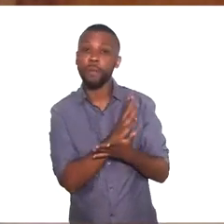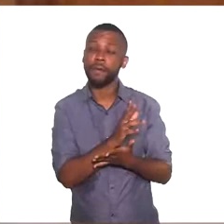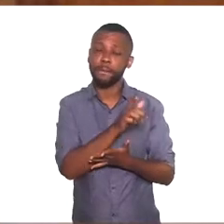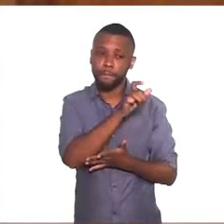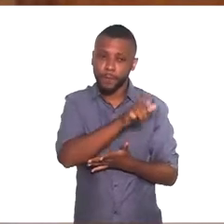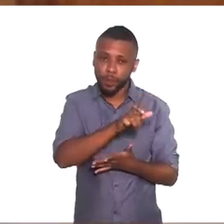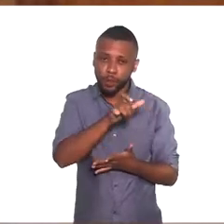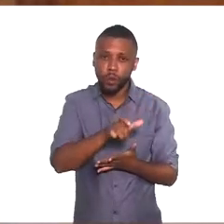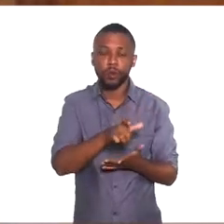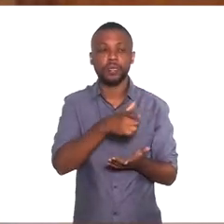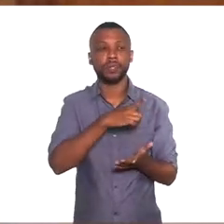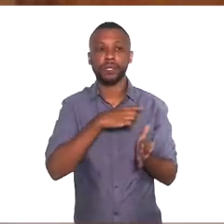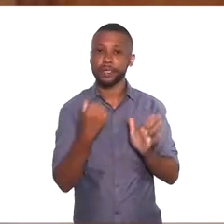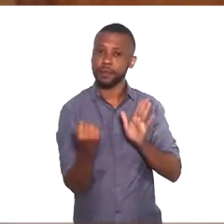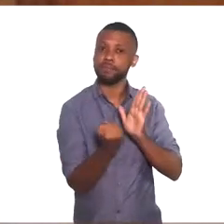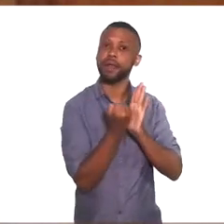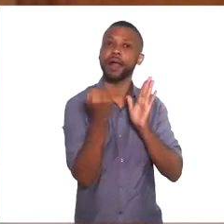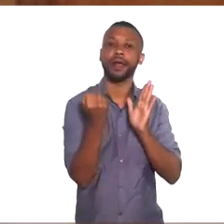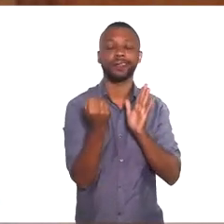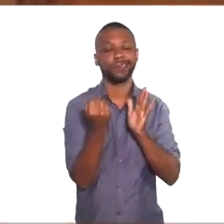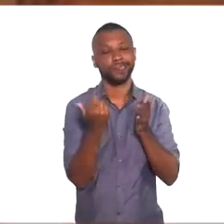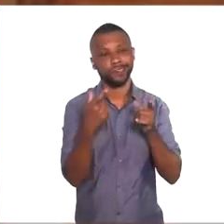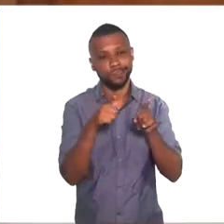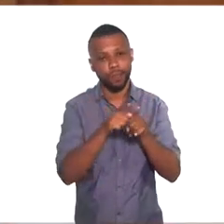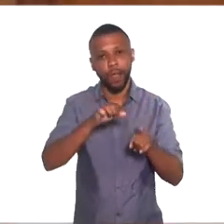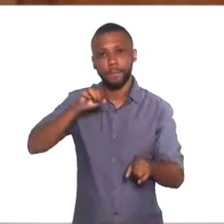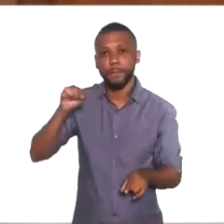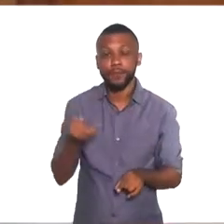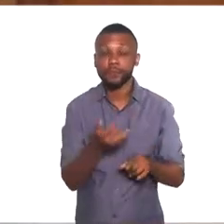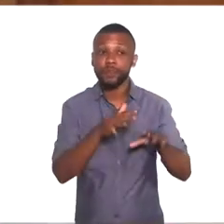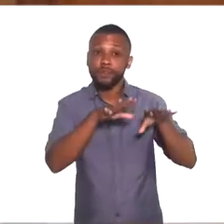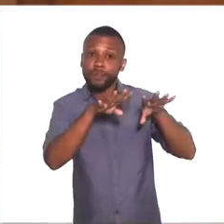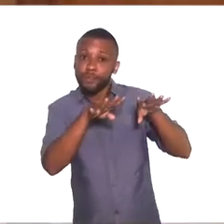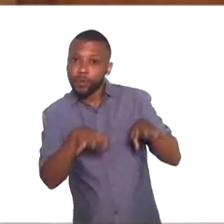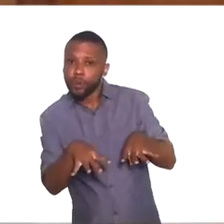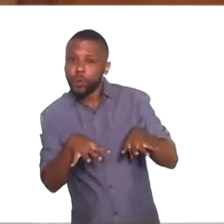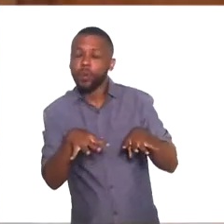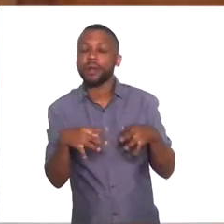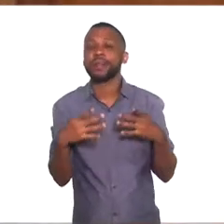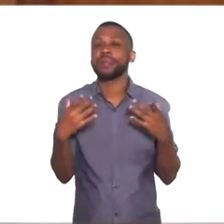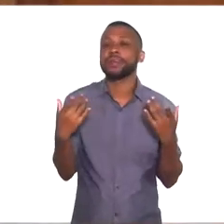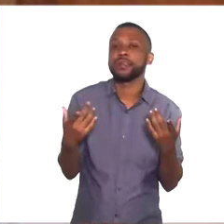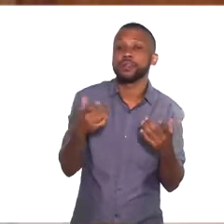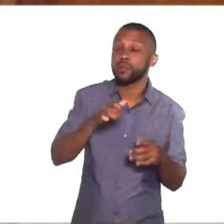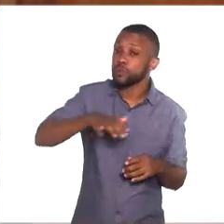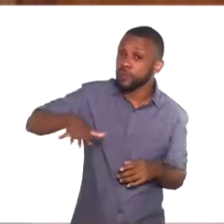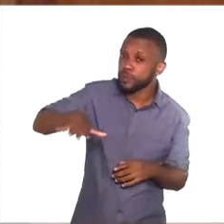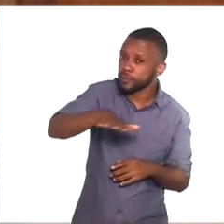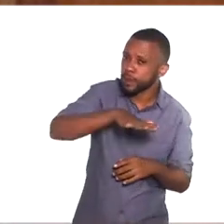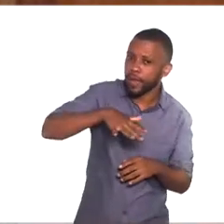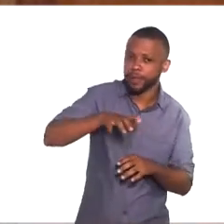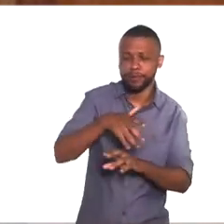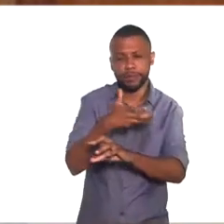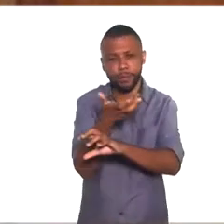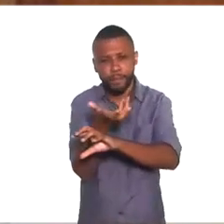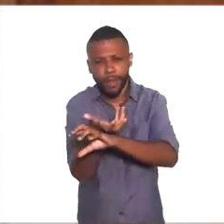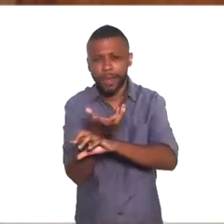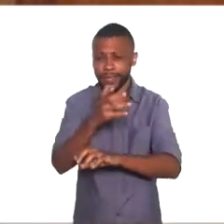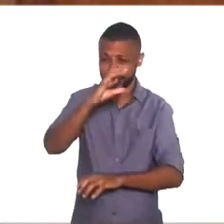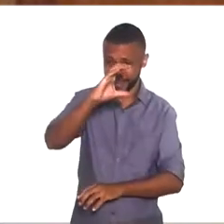pessoas bem características né que a gente acabou hospedando um pouco ali dentro da nossa própria